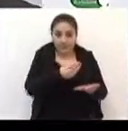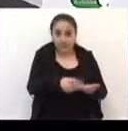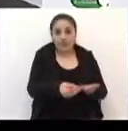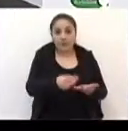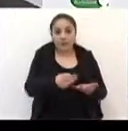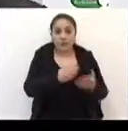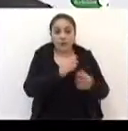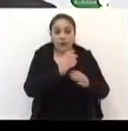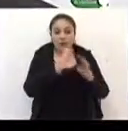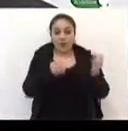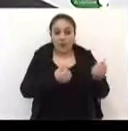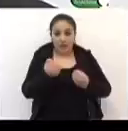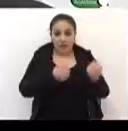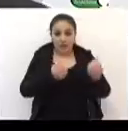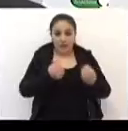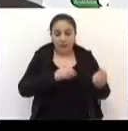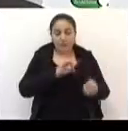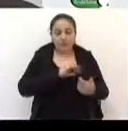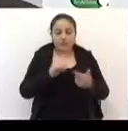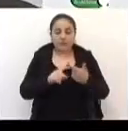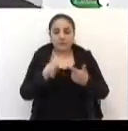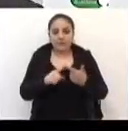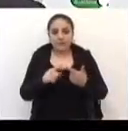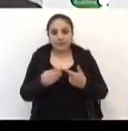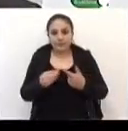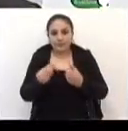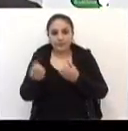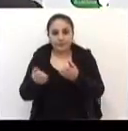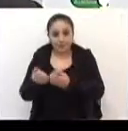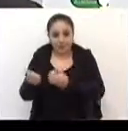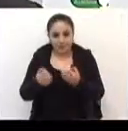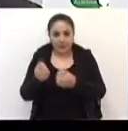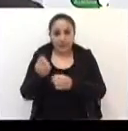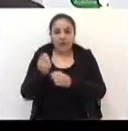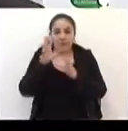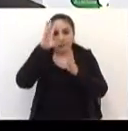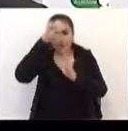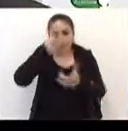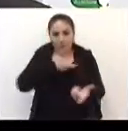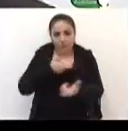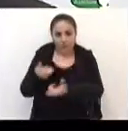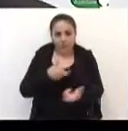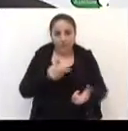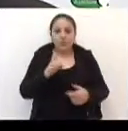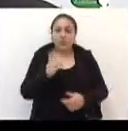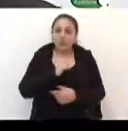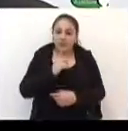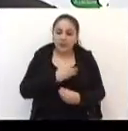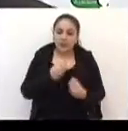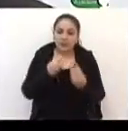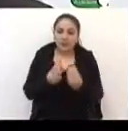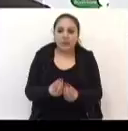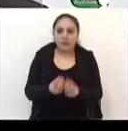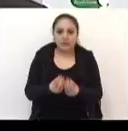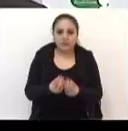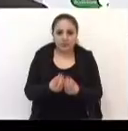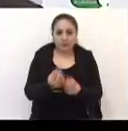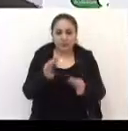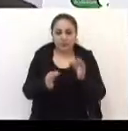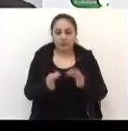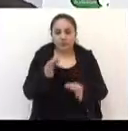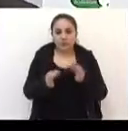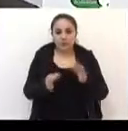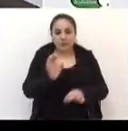Militar, destinou viaturas ao Corpo de Bombeiros, tem fornecido ao Poder